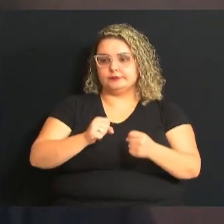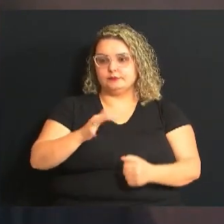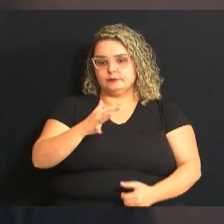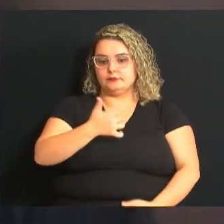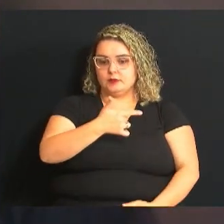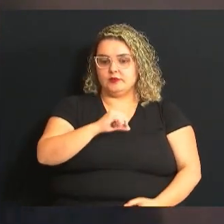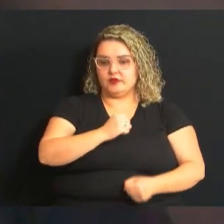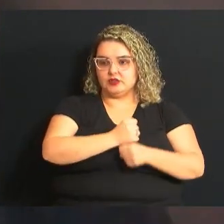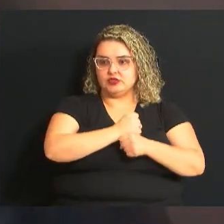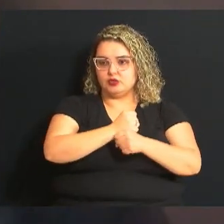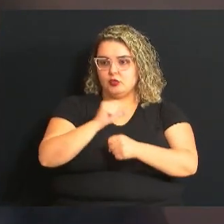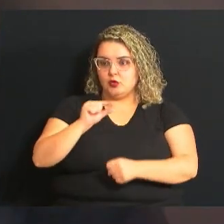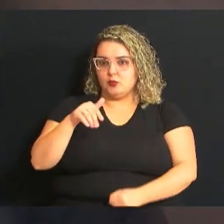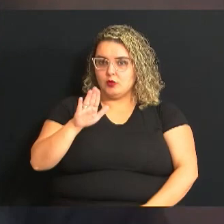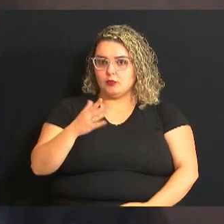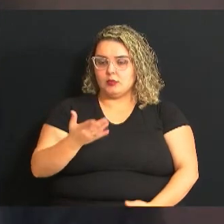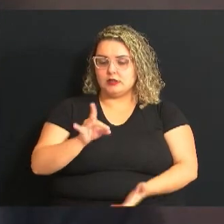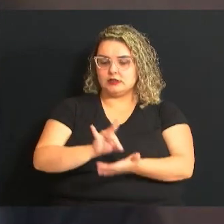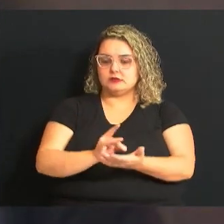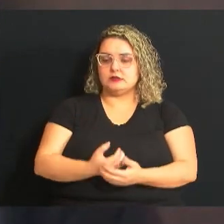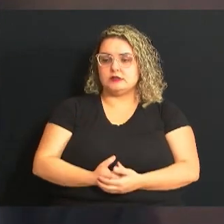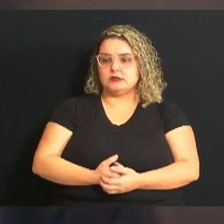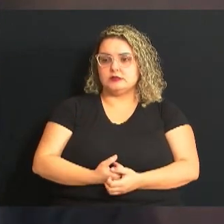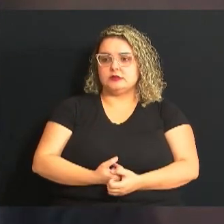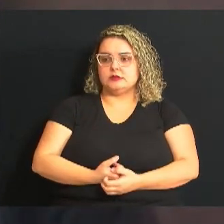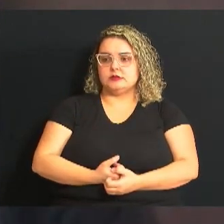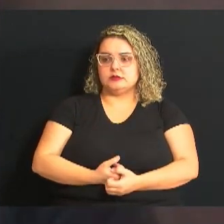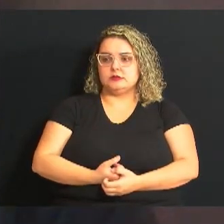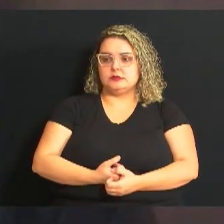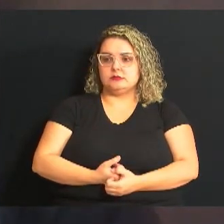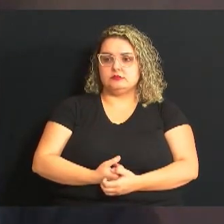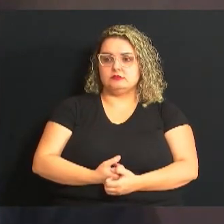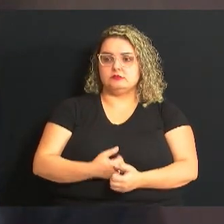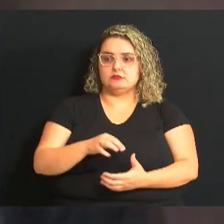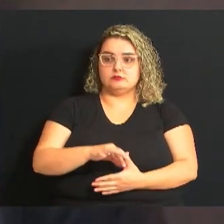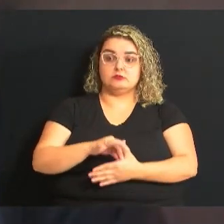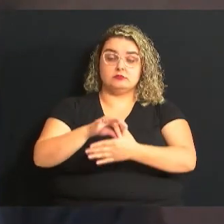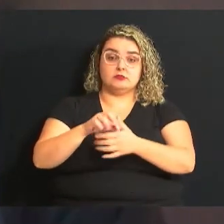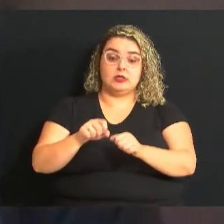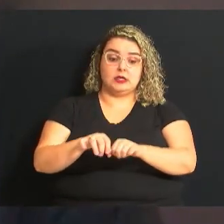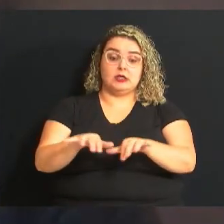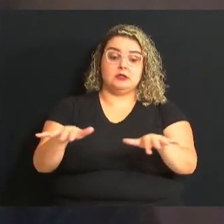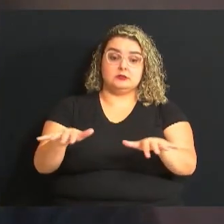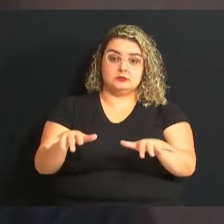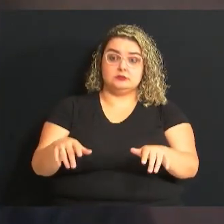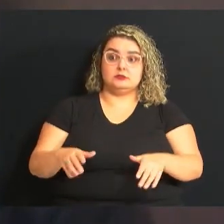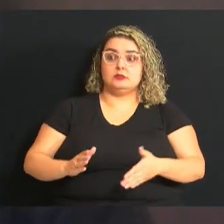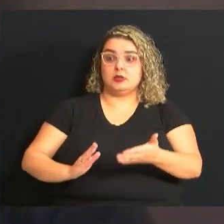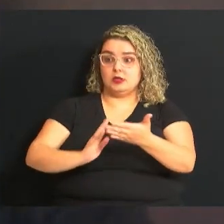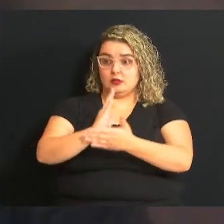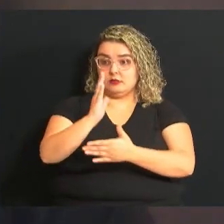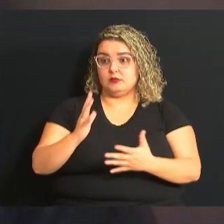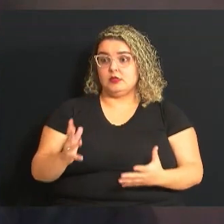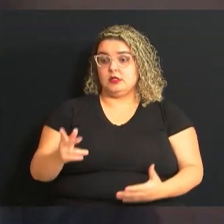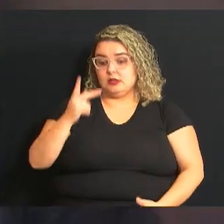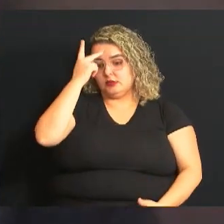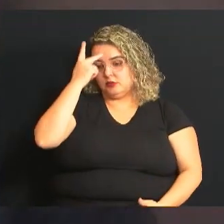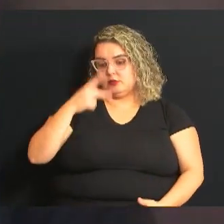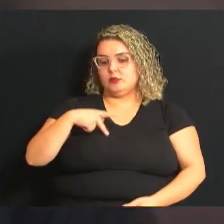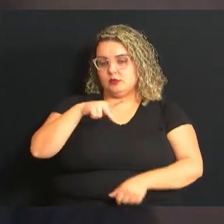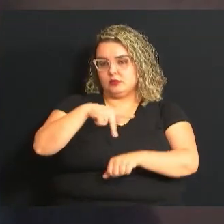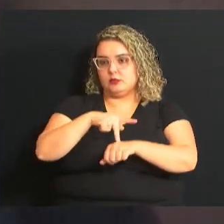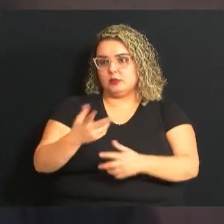sei como é que foi a sua experiência a primeira vez que você foi no museu, né? A primeira vez que eu fui, não lembro qual foi a primeira vez no museu, mas eu lembro que a